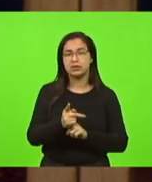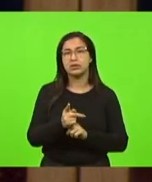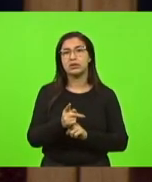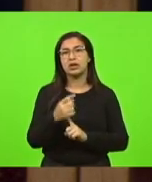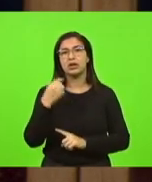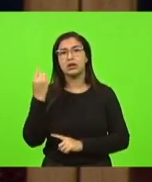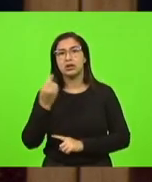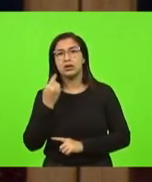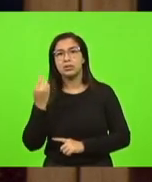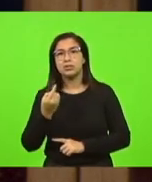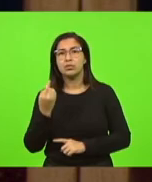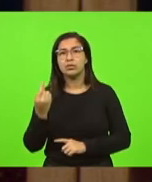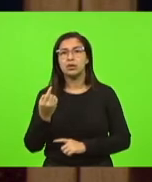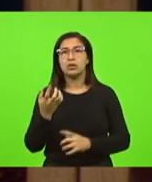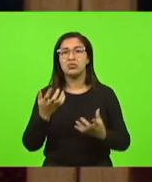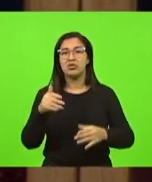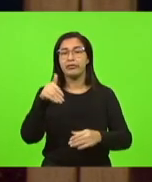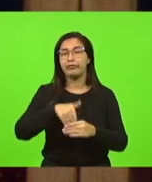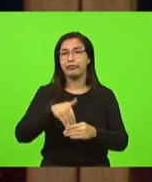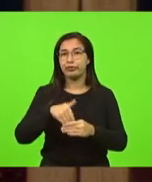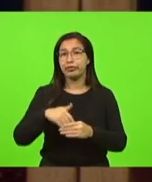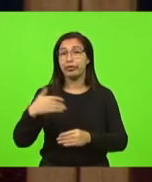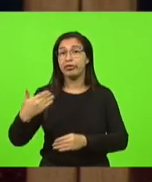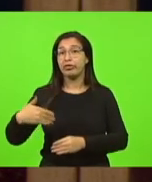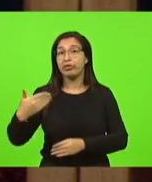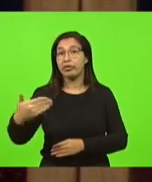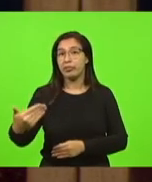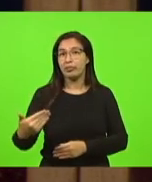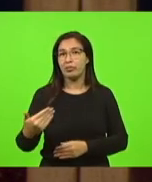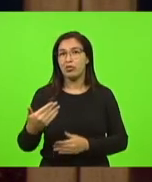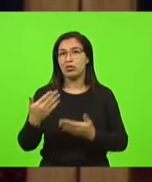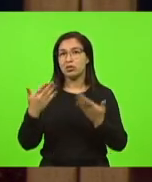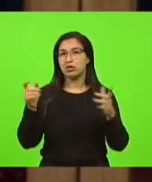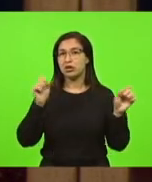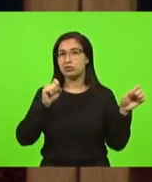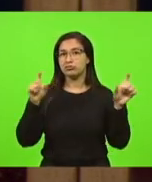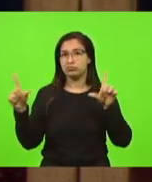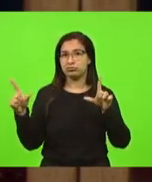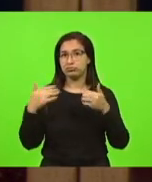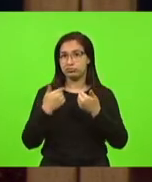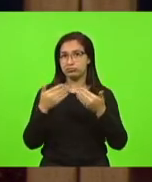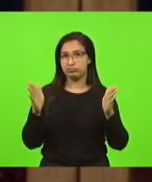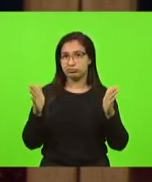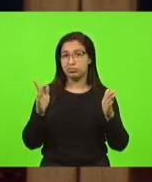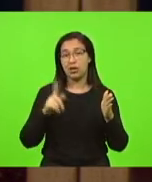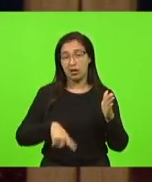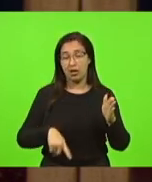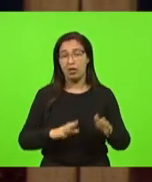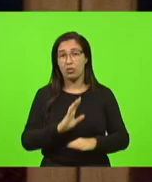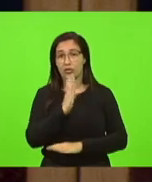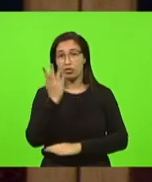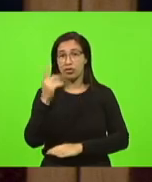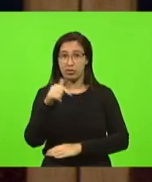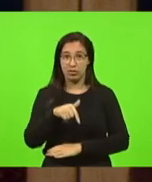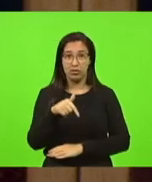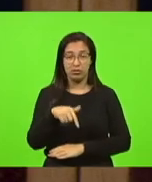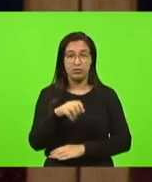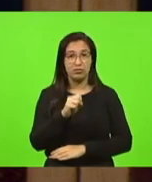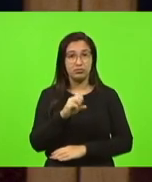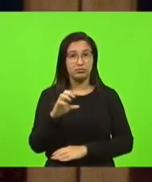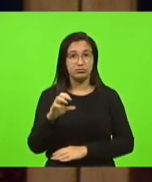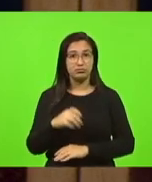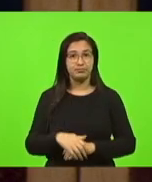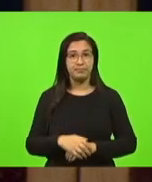que mesmo assim quiseram votar depois do placar aberto. Então é isso que está acontecendo aqui, para não falar no